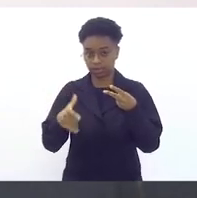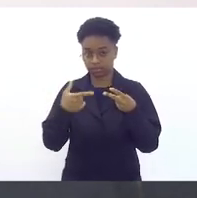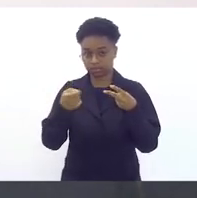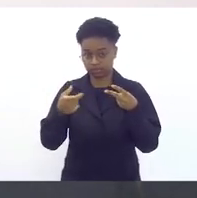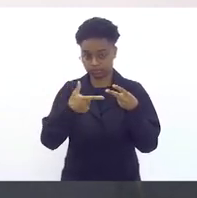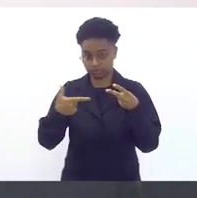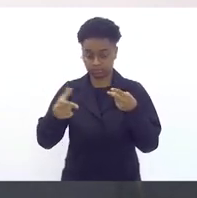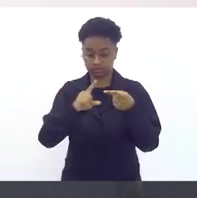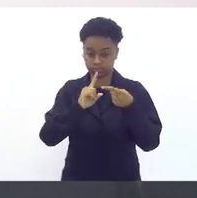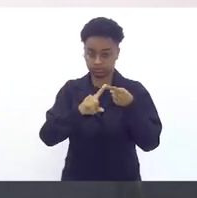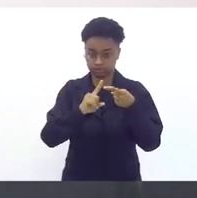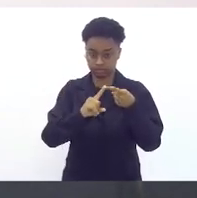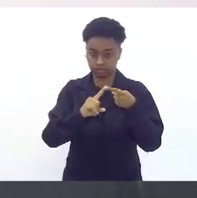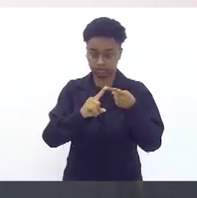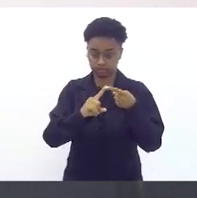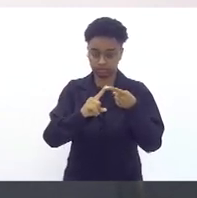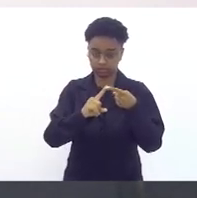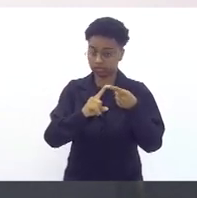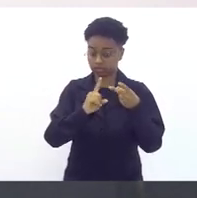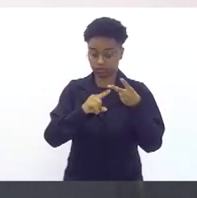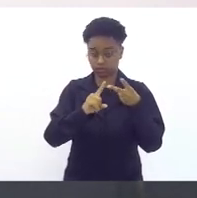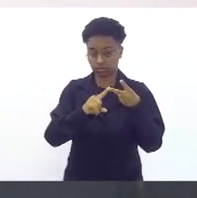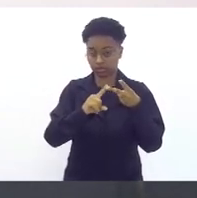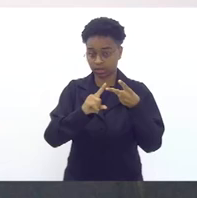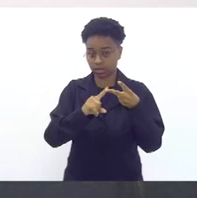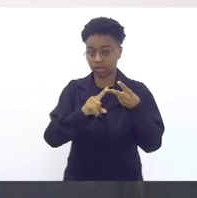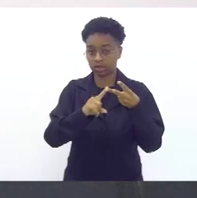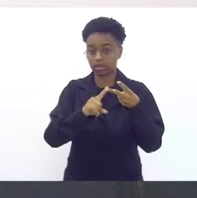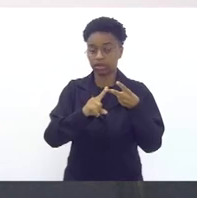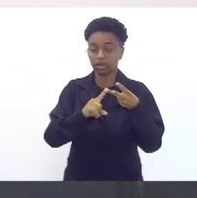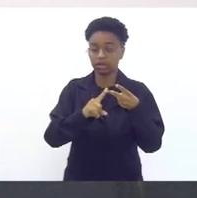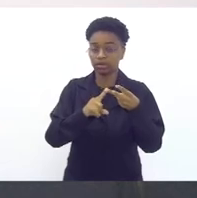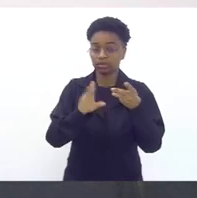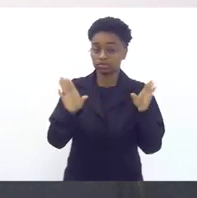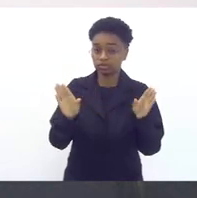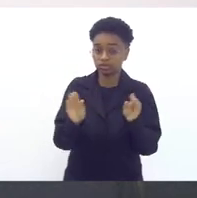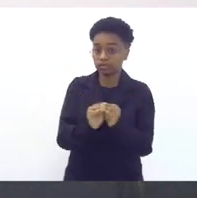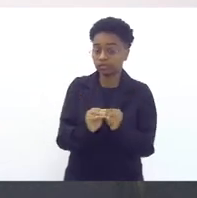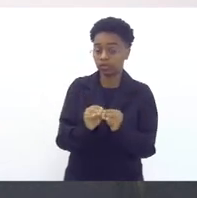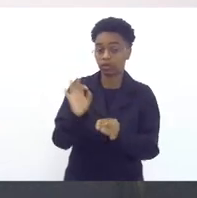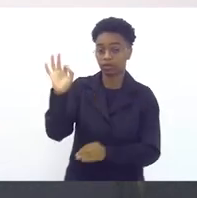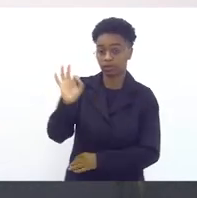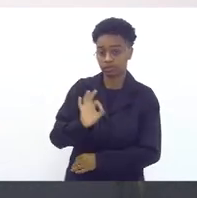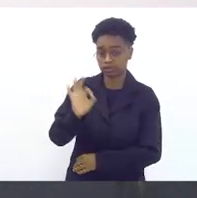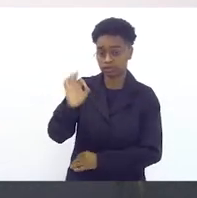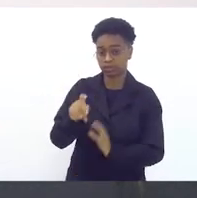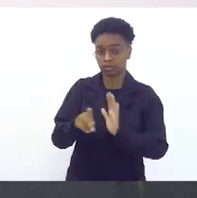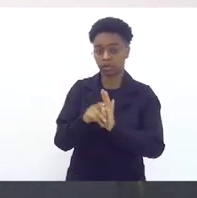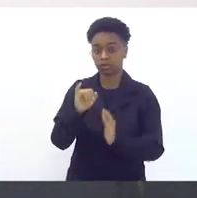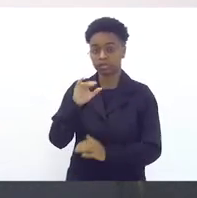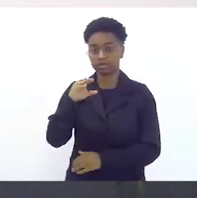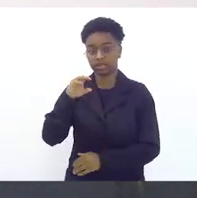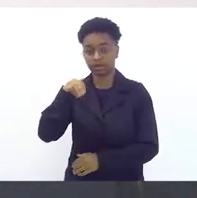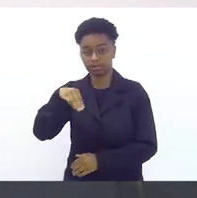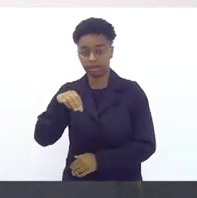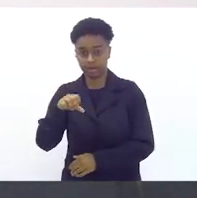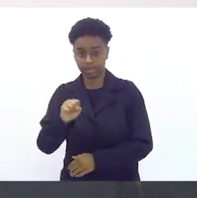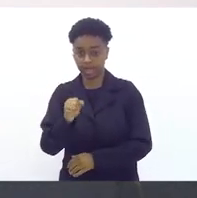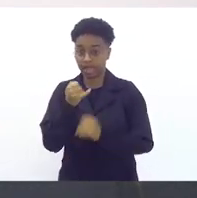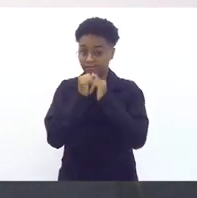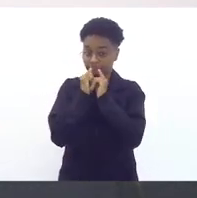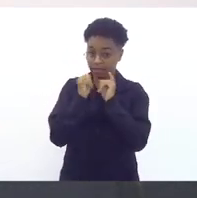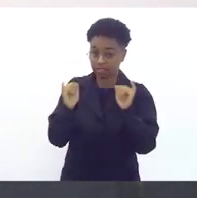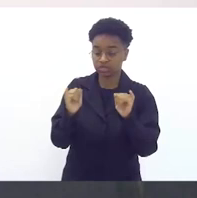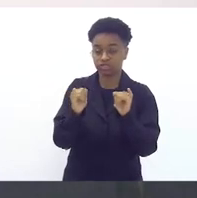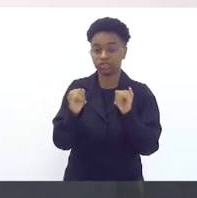lei 194 de 22 reduziu as alíquotas de ICMS de energia,